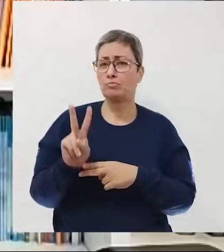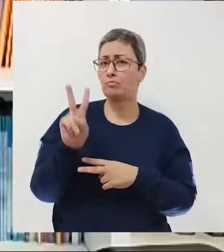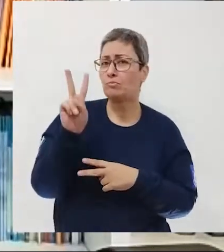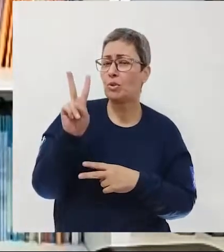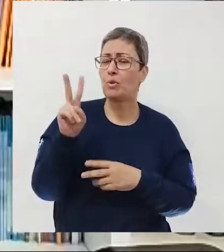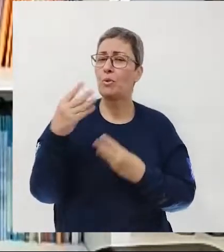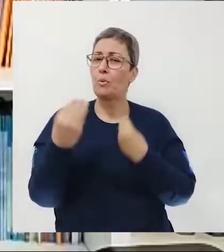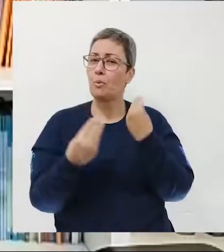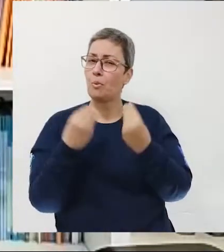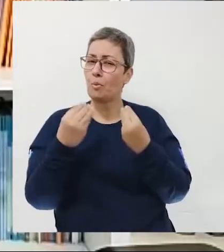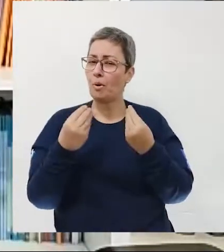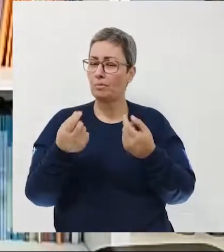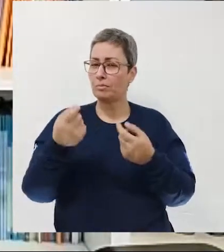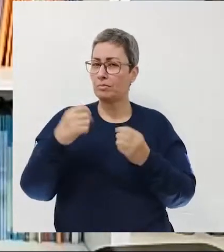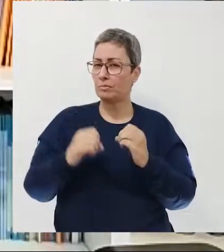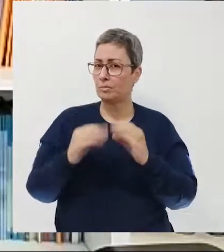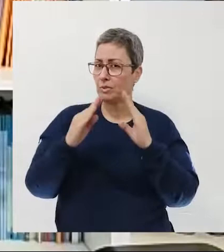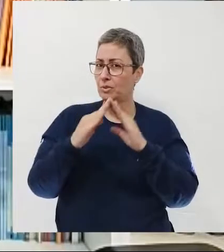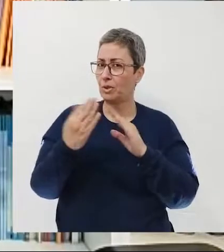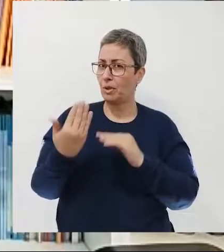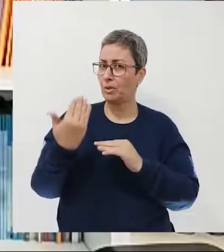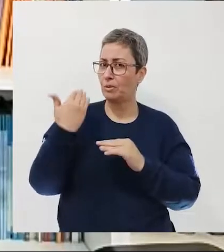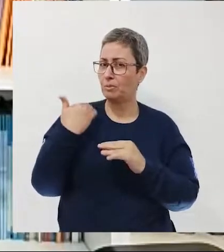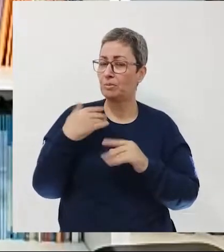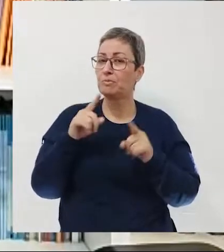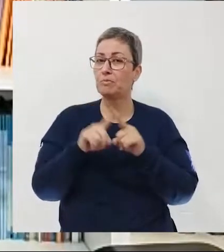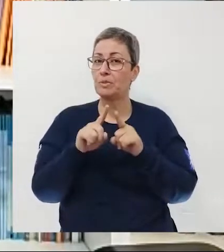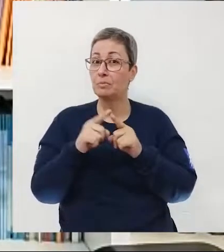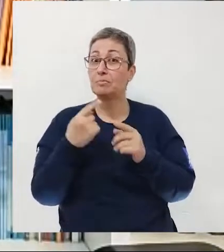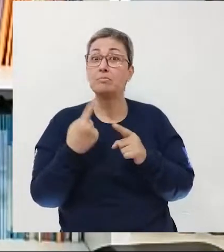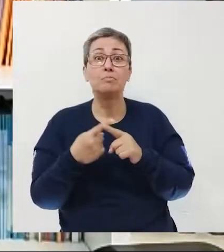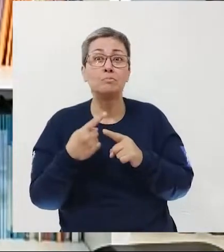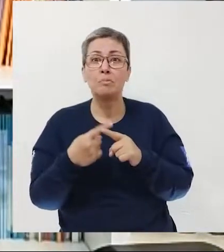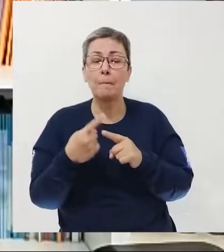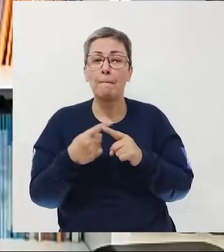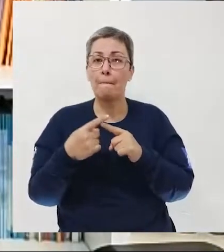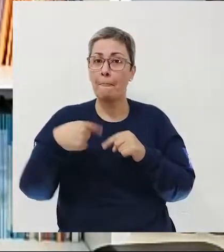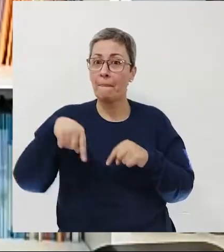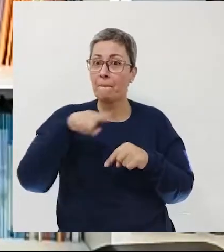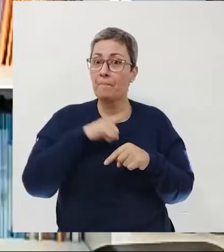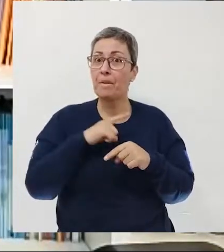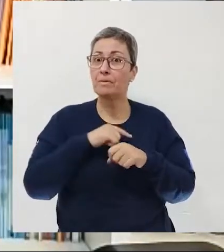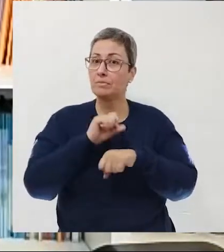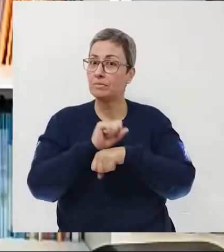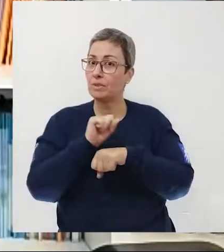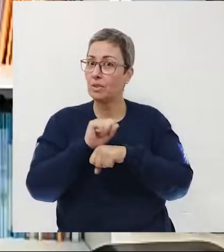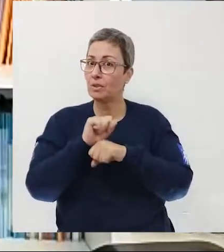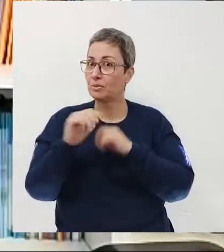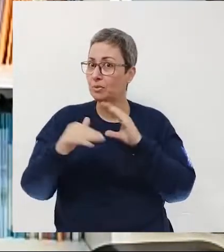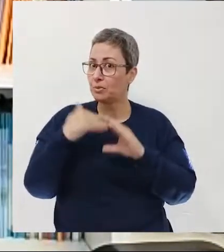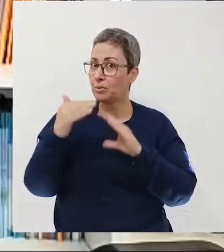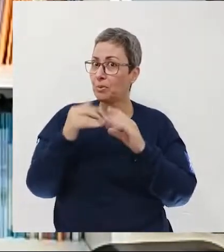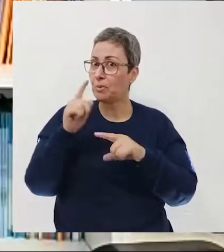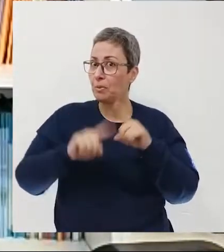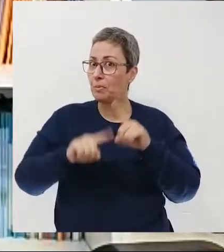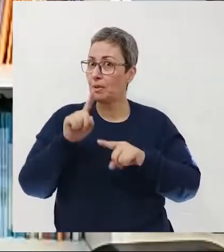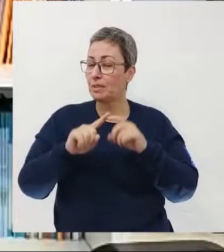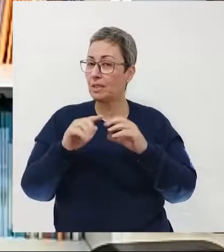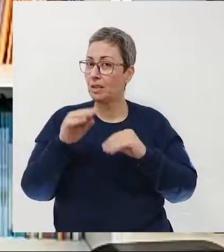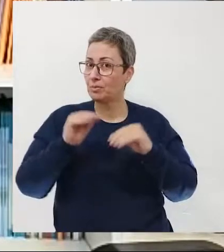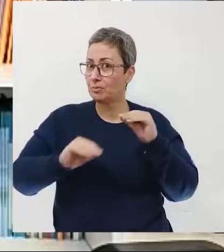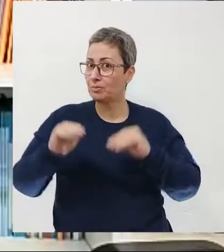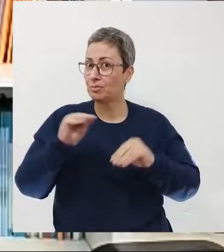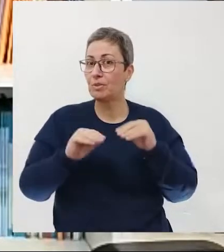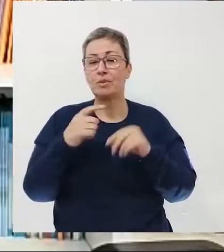vertical, conforme conversamos no programa anterior. Sabe por quê? Nós estamos aguardando o material que vocês